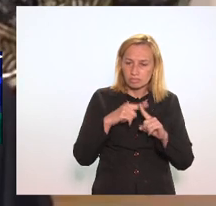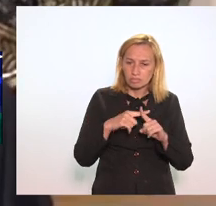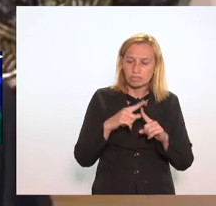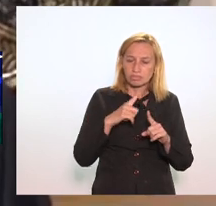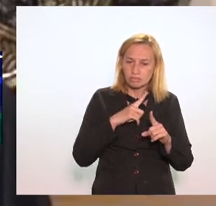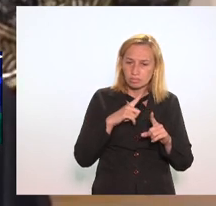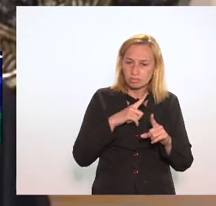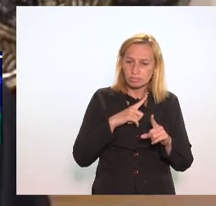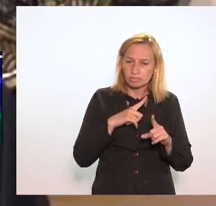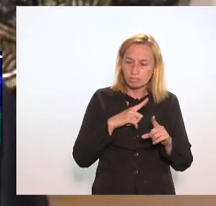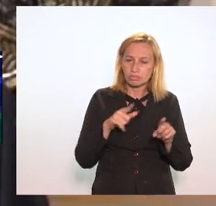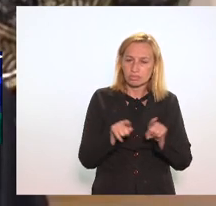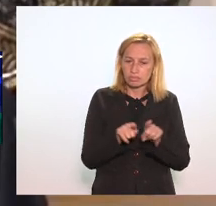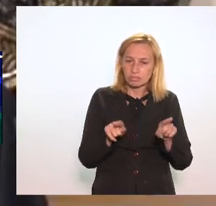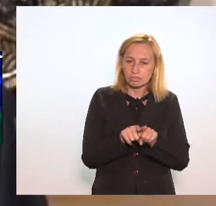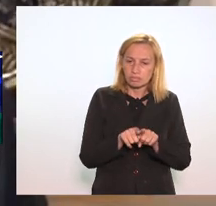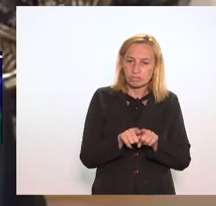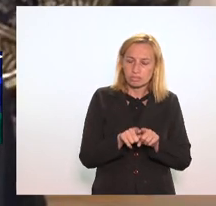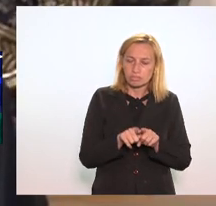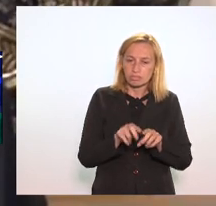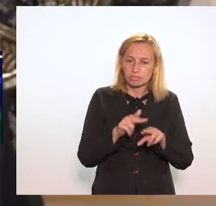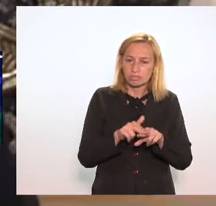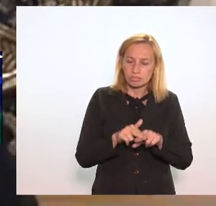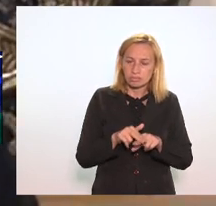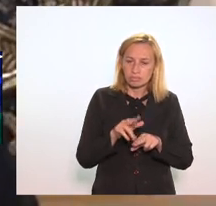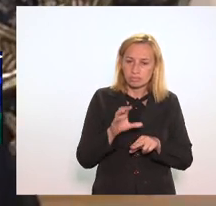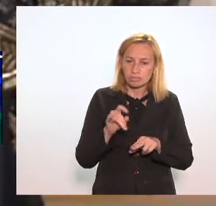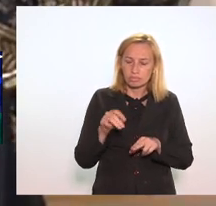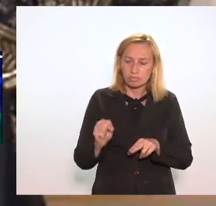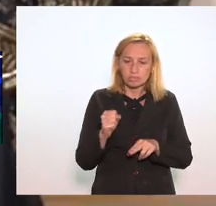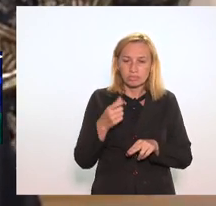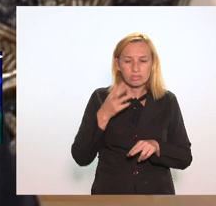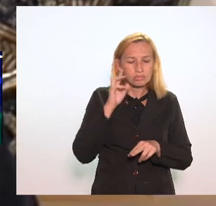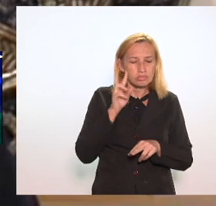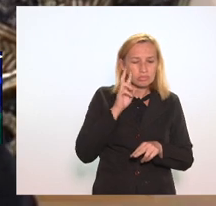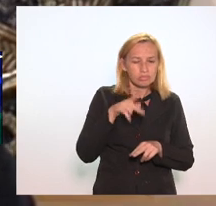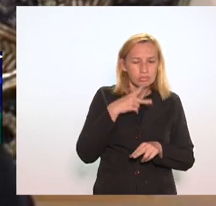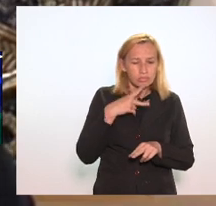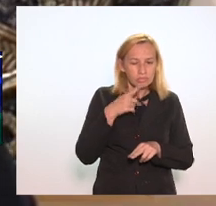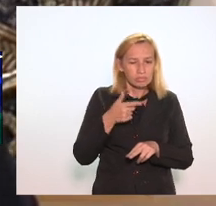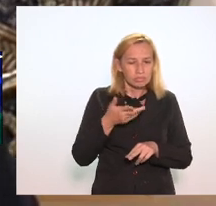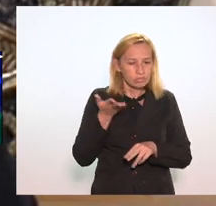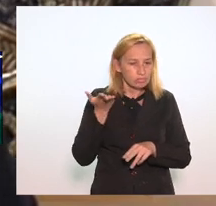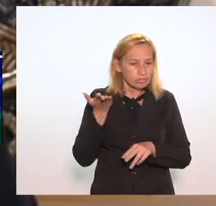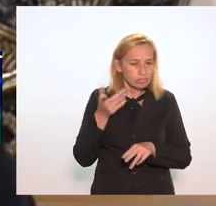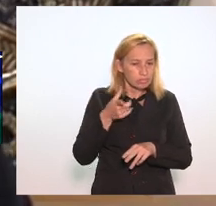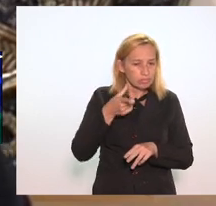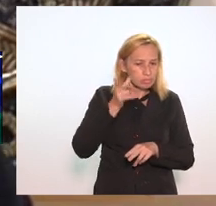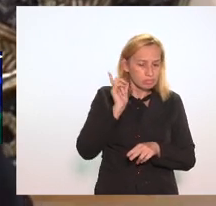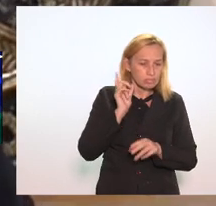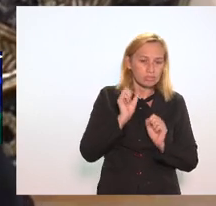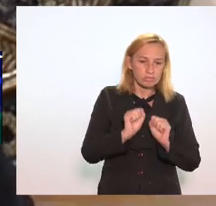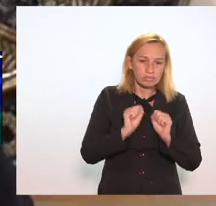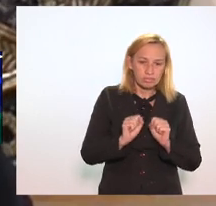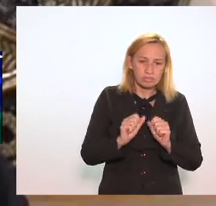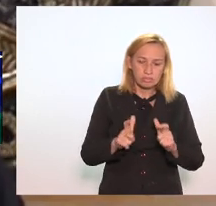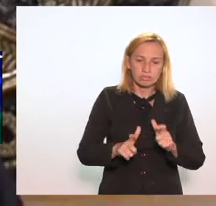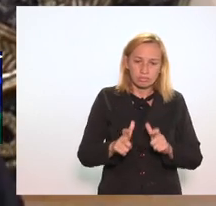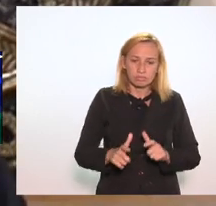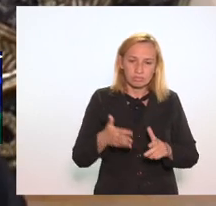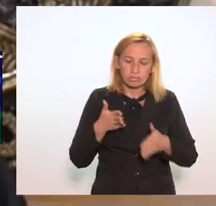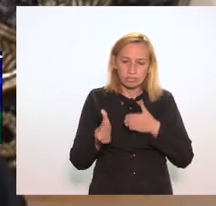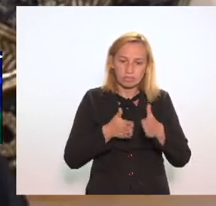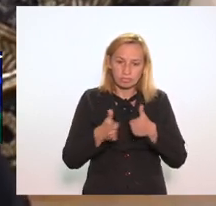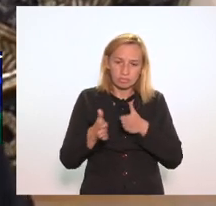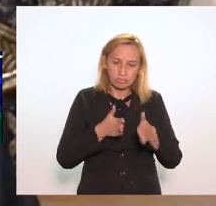também é um relação ao e caju lembro que eu dos eu disse anteriormente é que poderiam estar o sucesso Associação